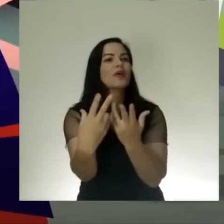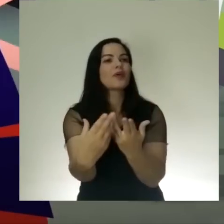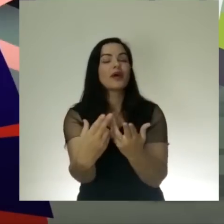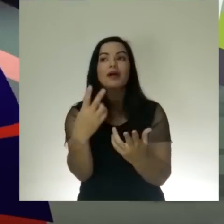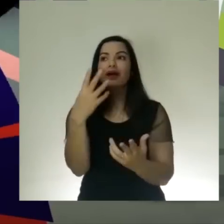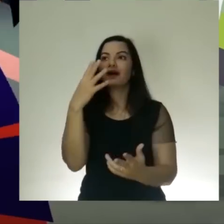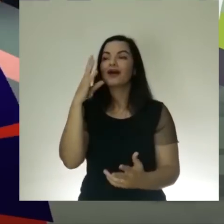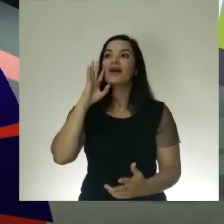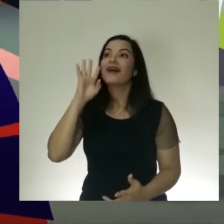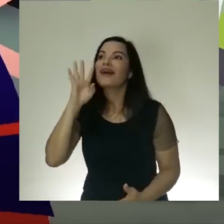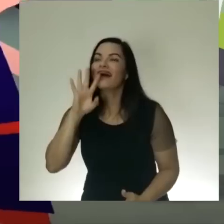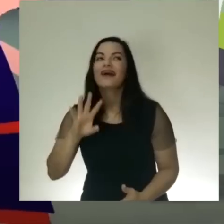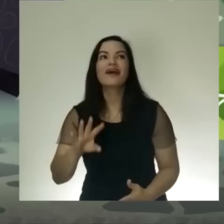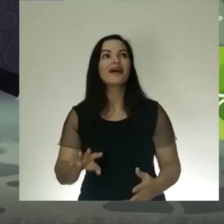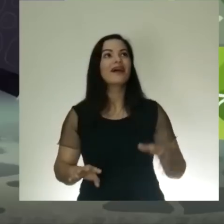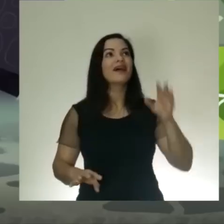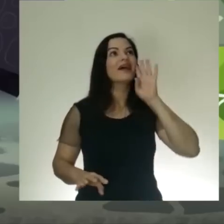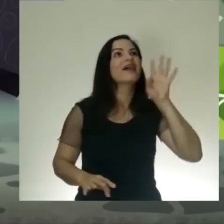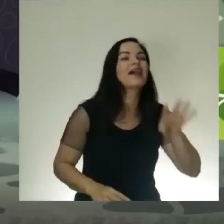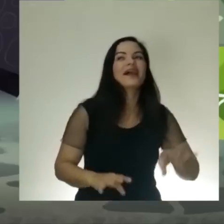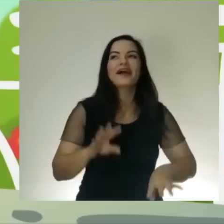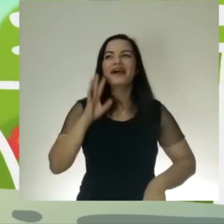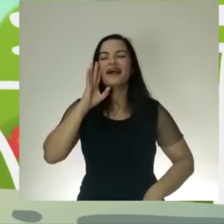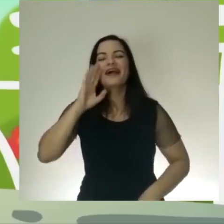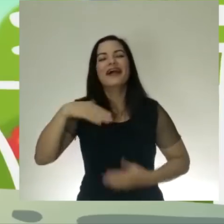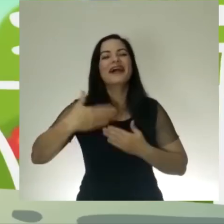Legal! Legal!